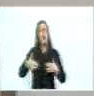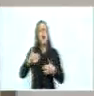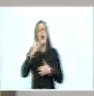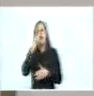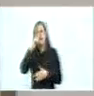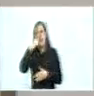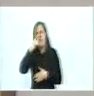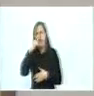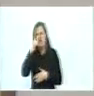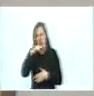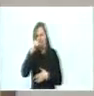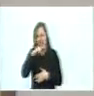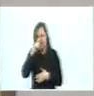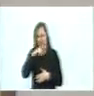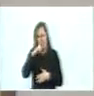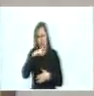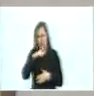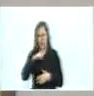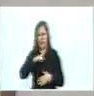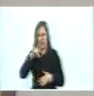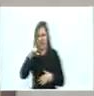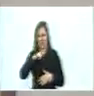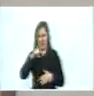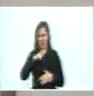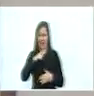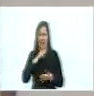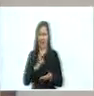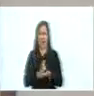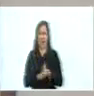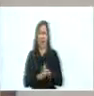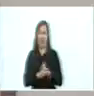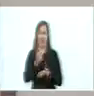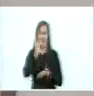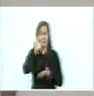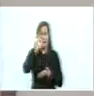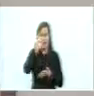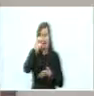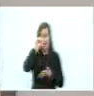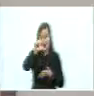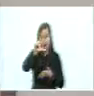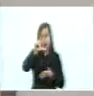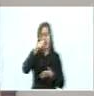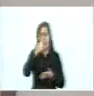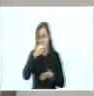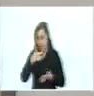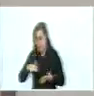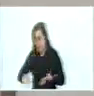para ter óbito materno, fetal, infantil, e como que a